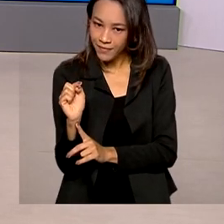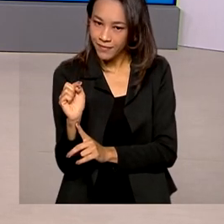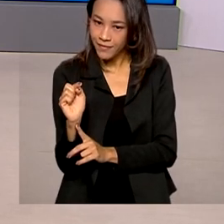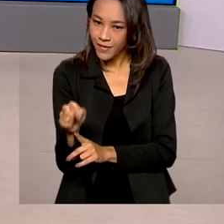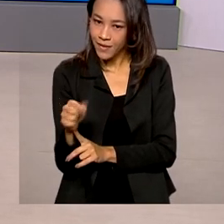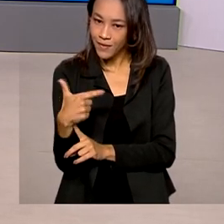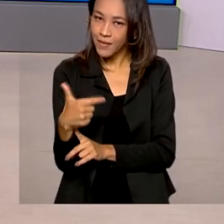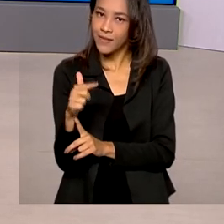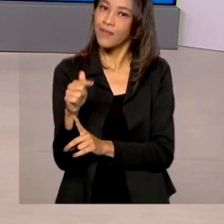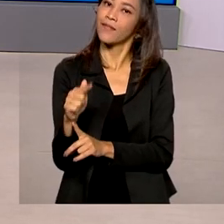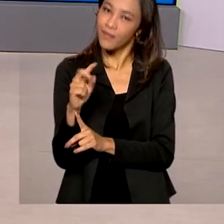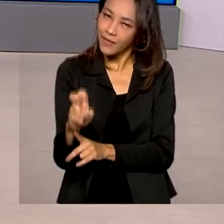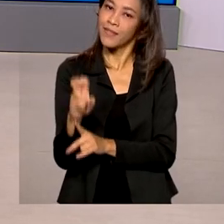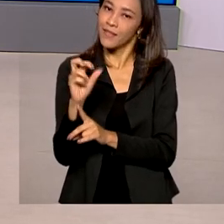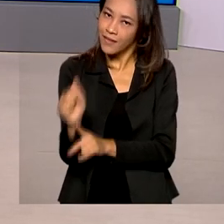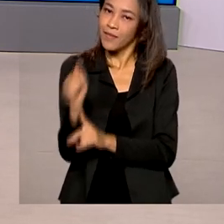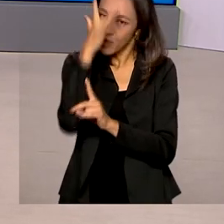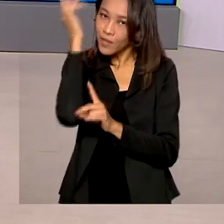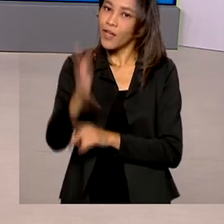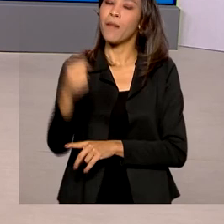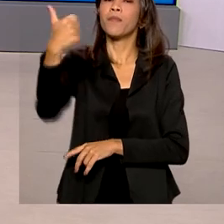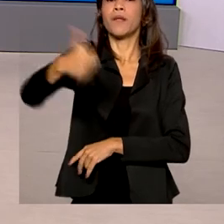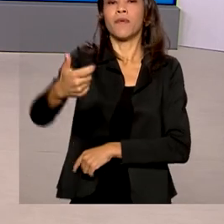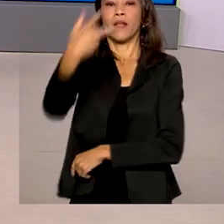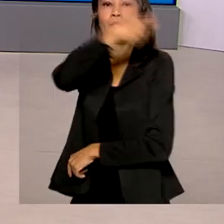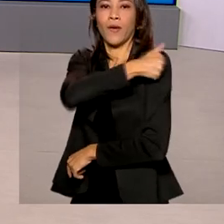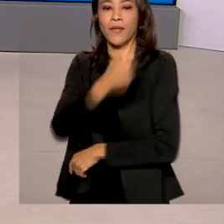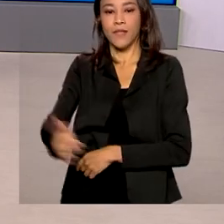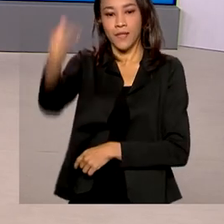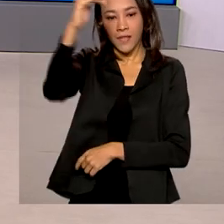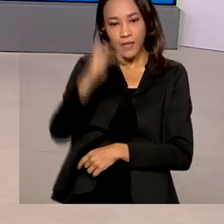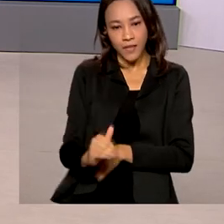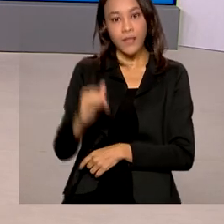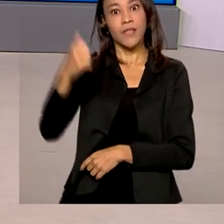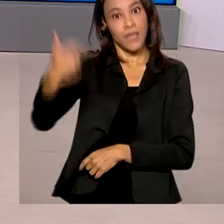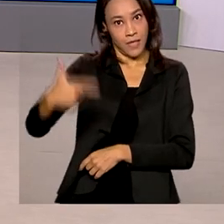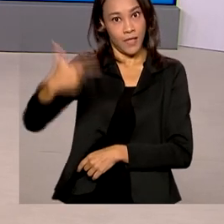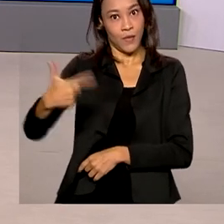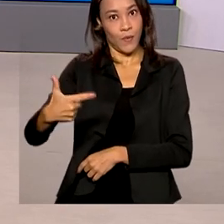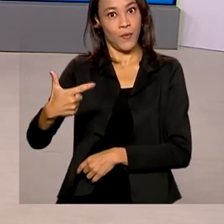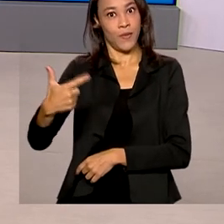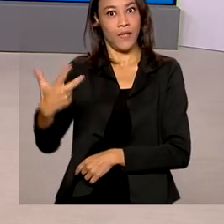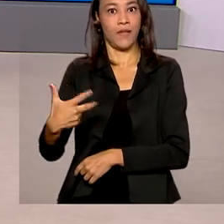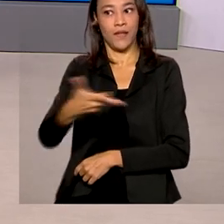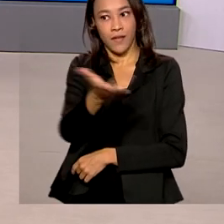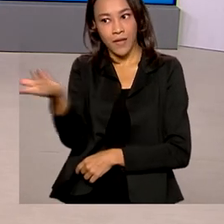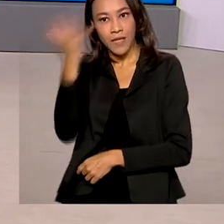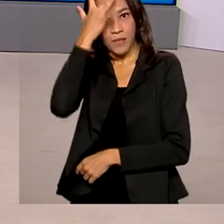96.504.257 pessoas tomaram aí a primeira dose e o número de brasileiros que tomaram a segunda dose da